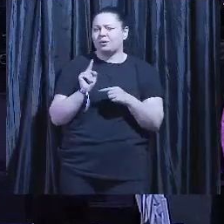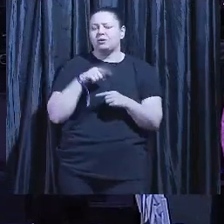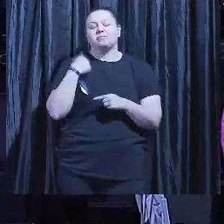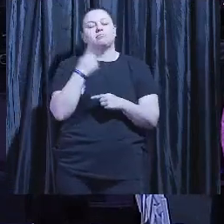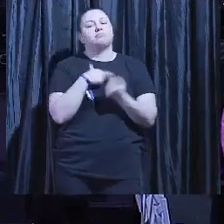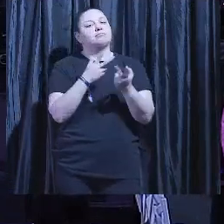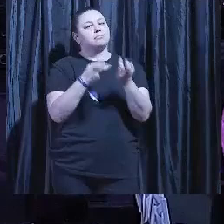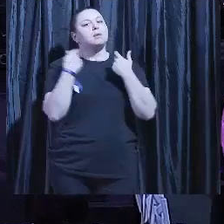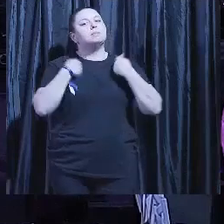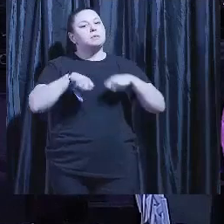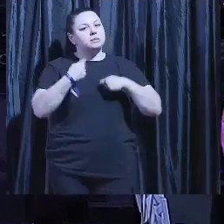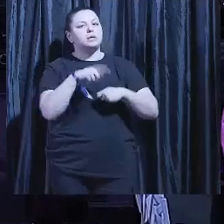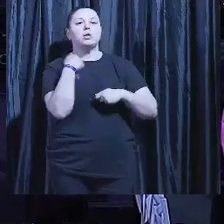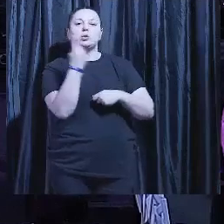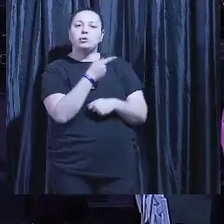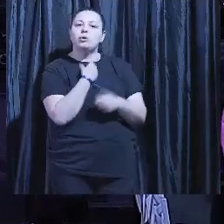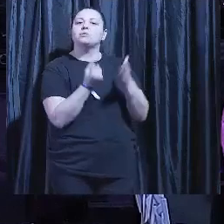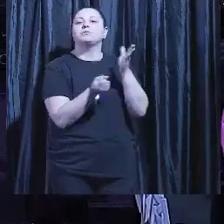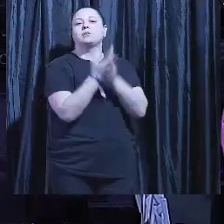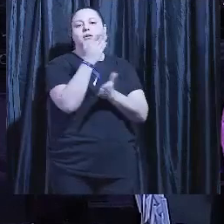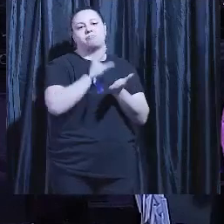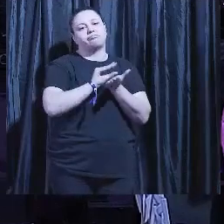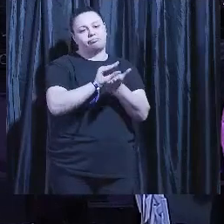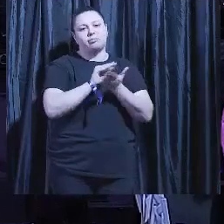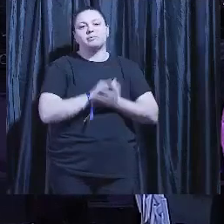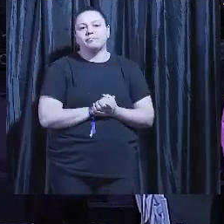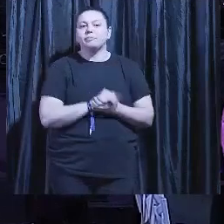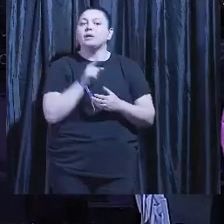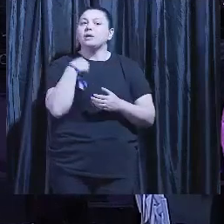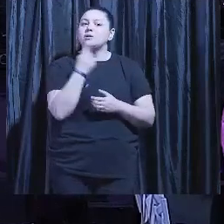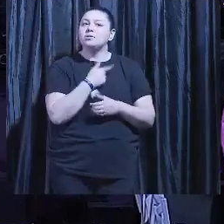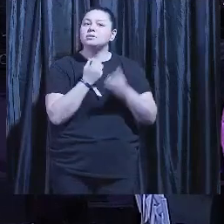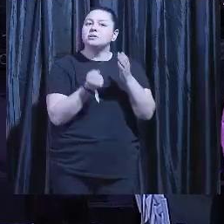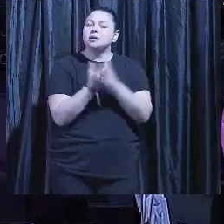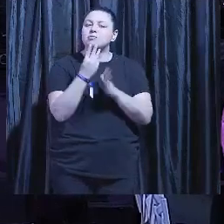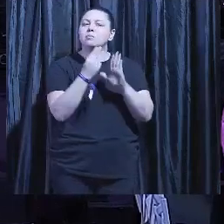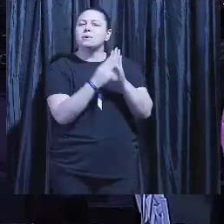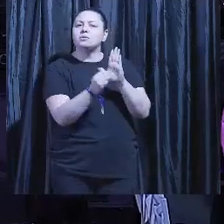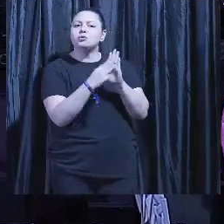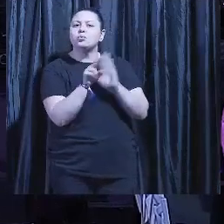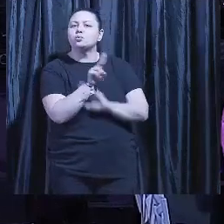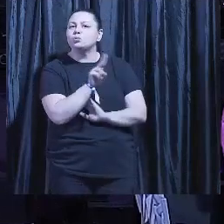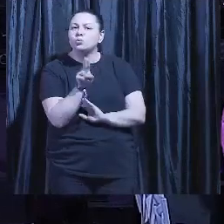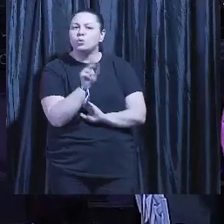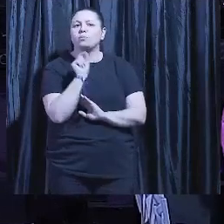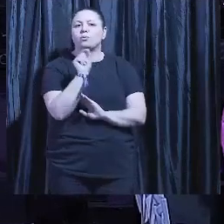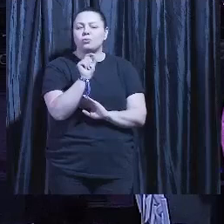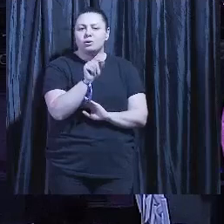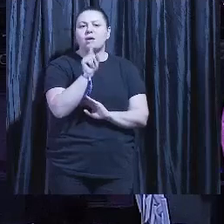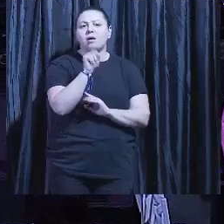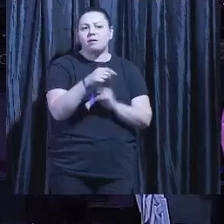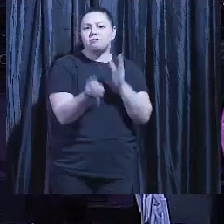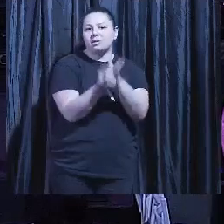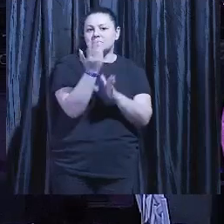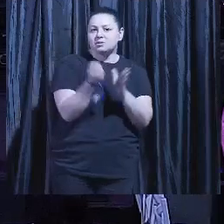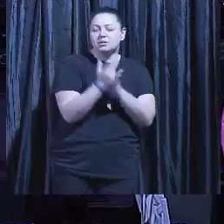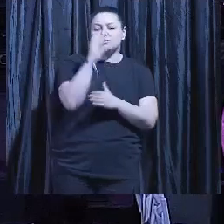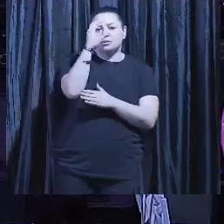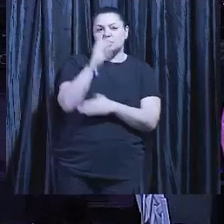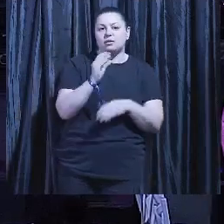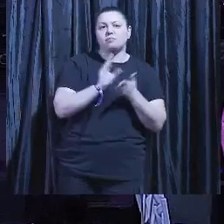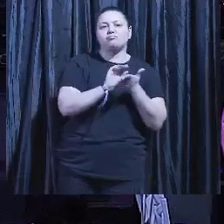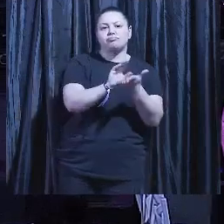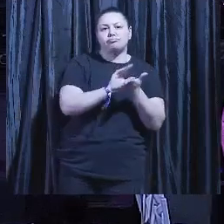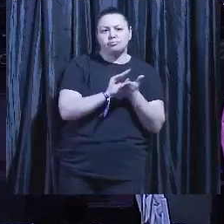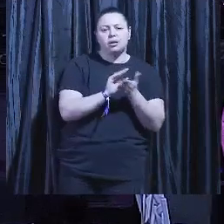os nossos próprios dados. Aí a gente encontrou uma metodologia chamada geração cidadã de dados, que é quando